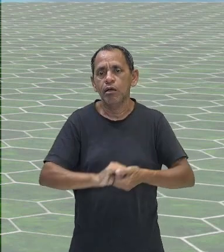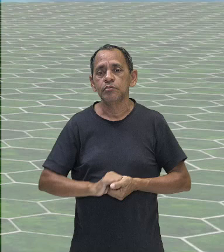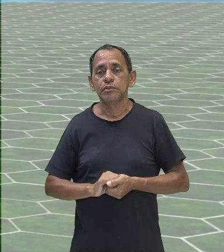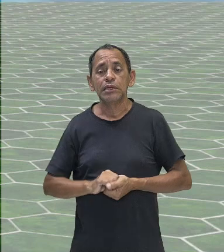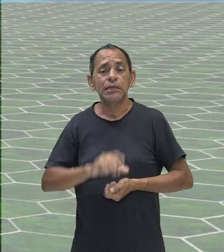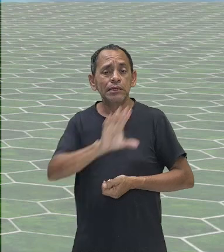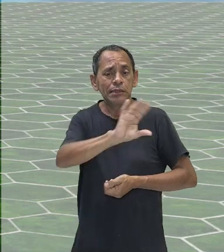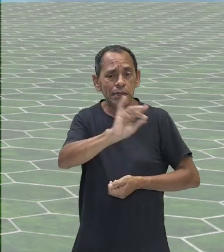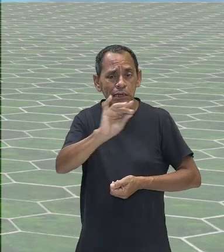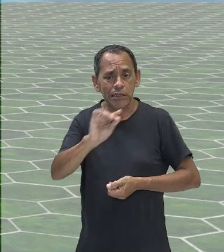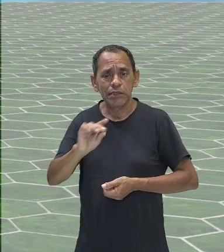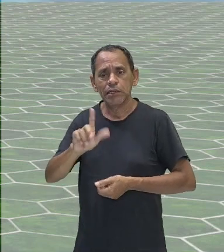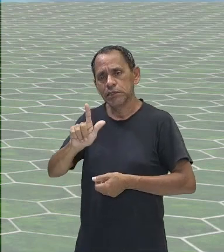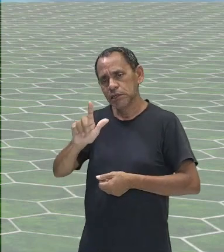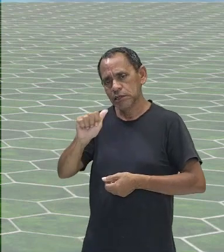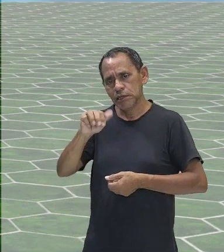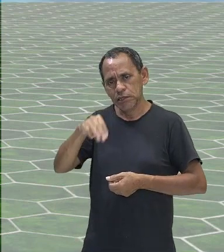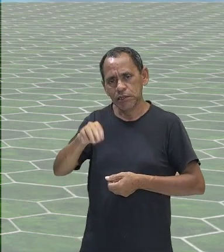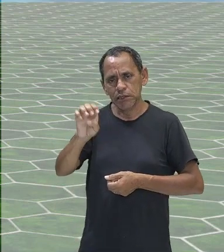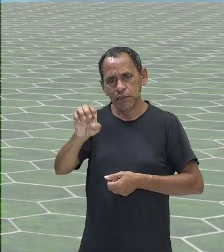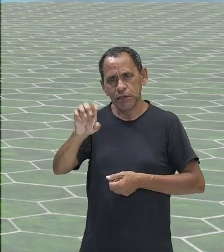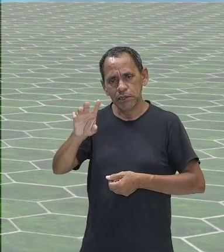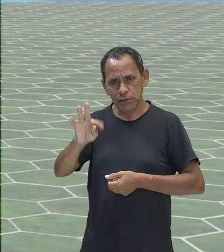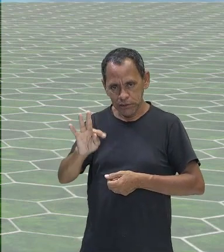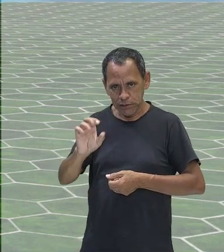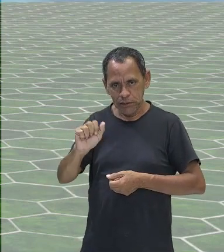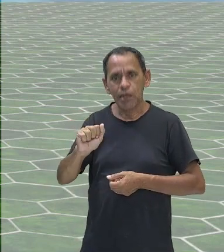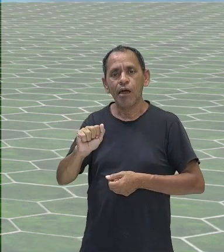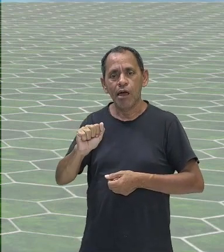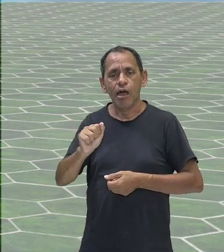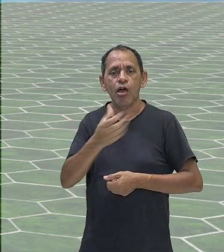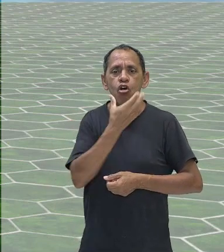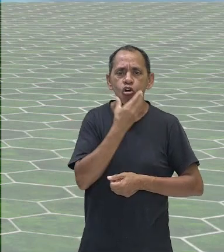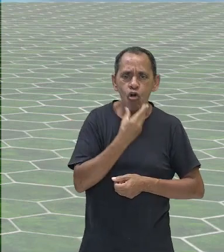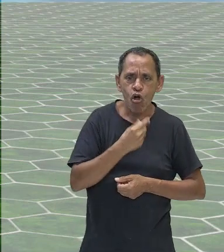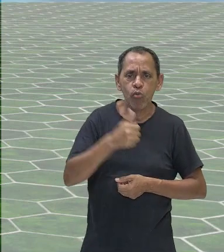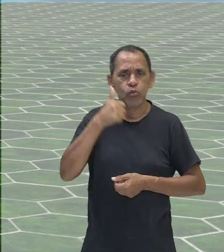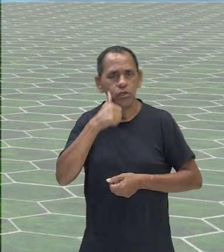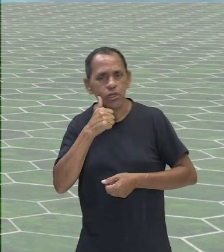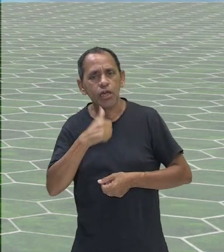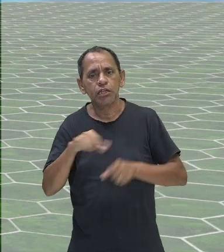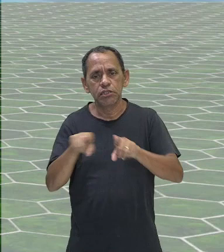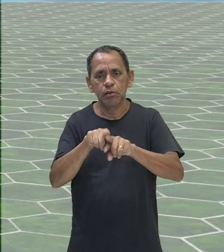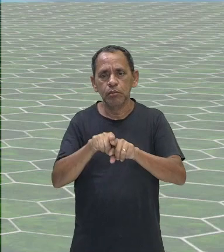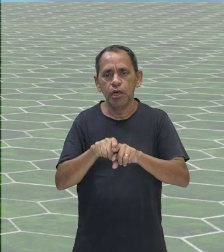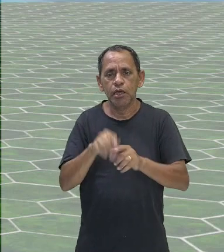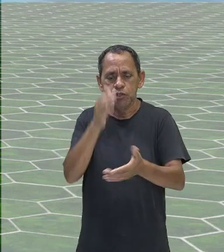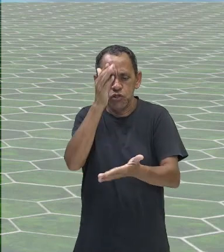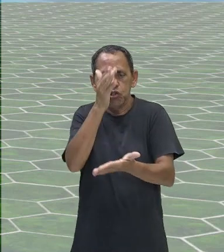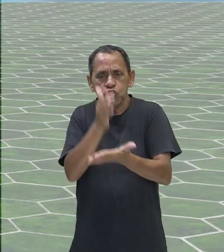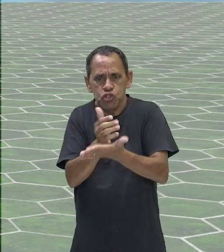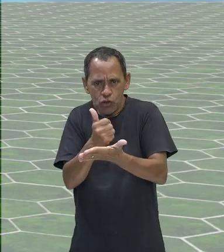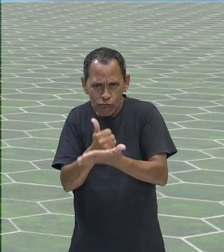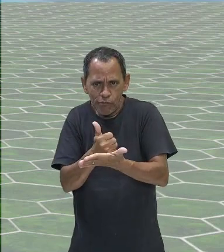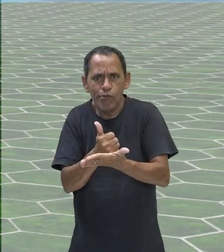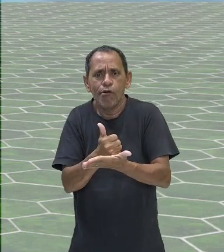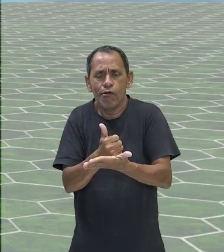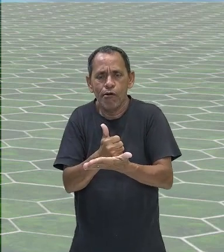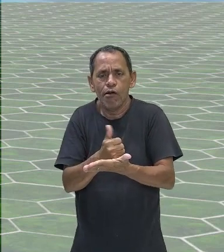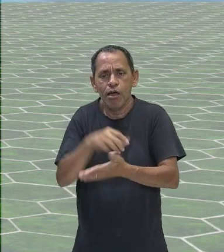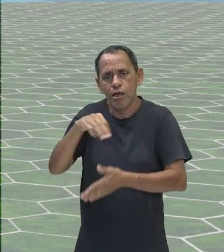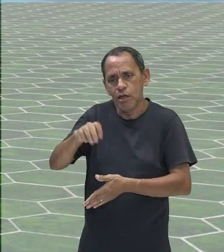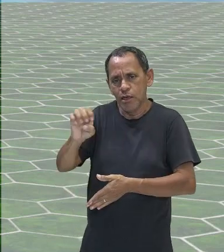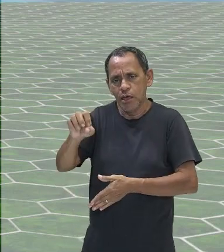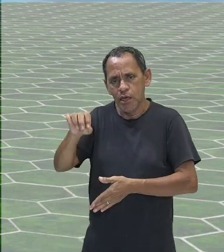cada gameta masculino e feminino, quando tem a divisão por meiose, que é na gametogênese,